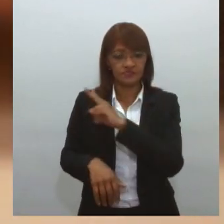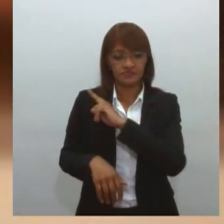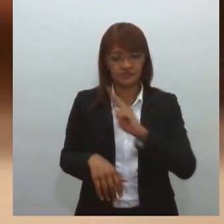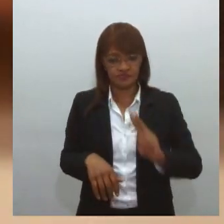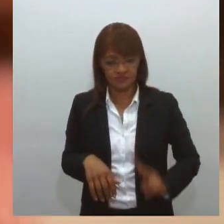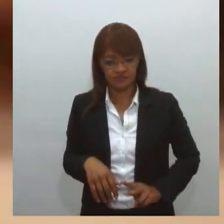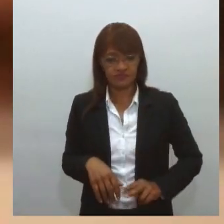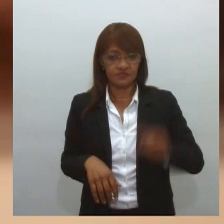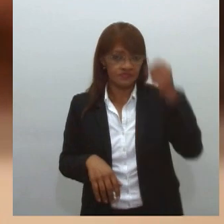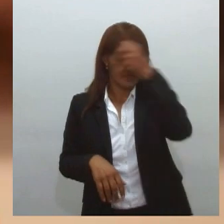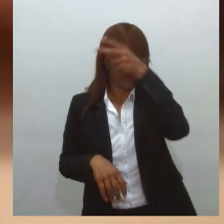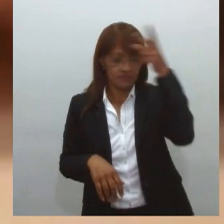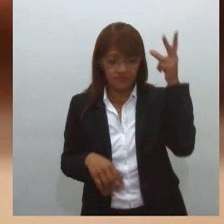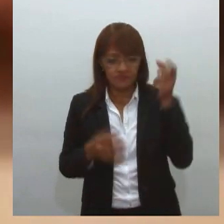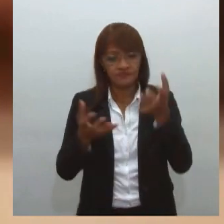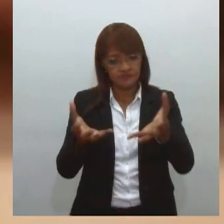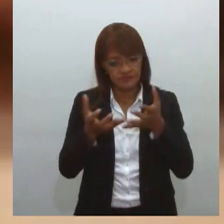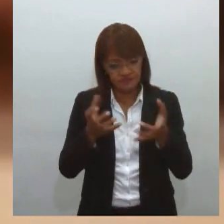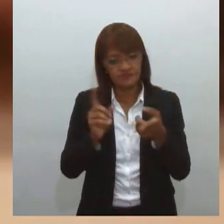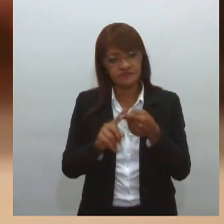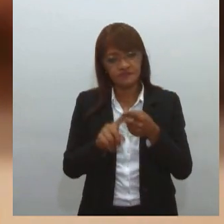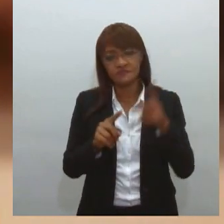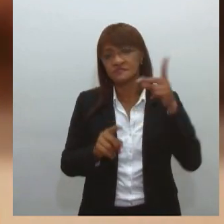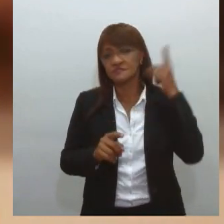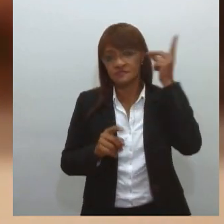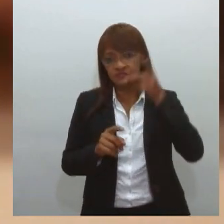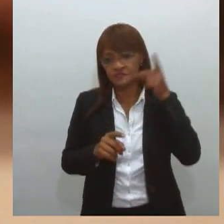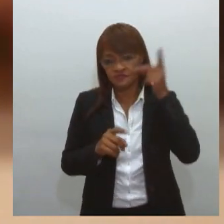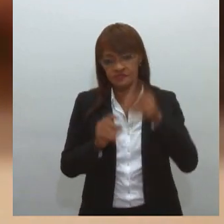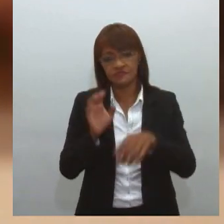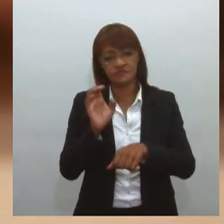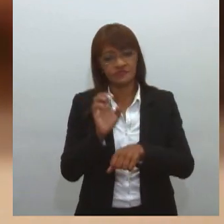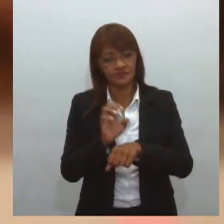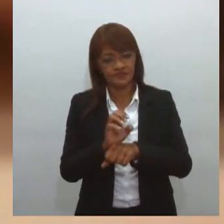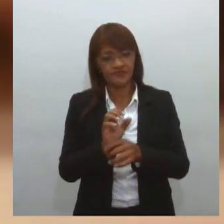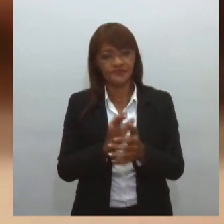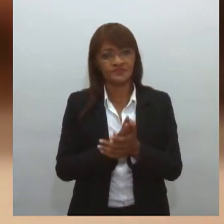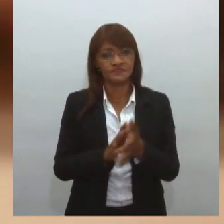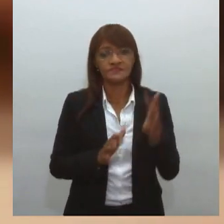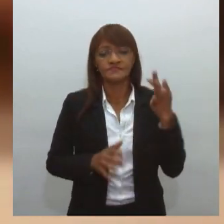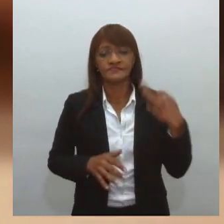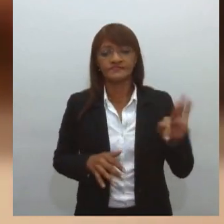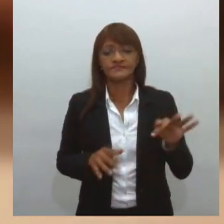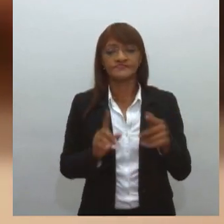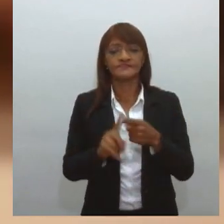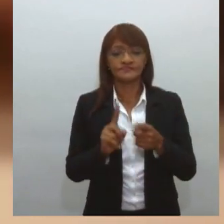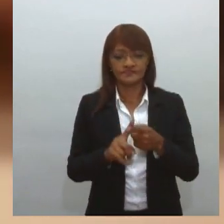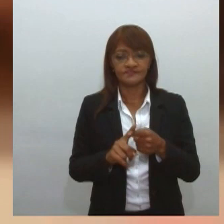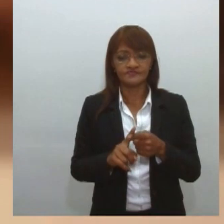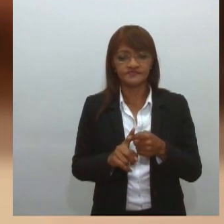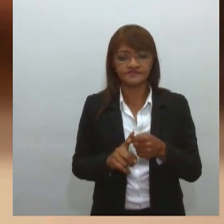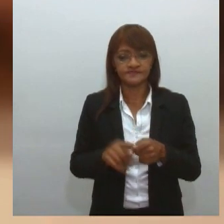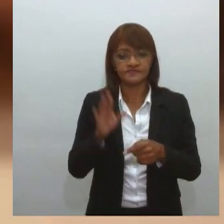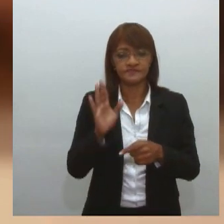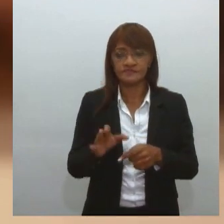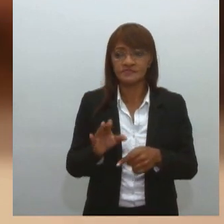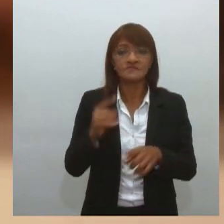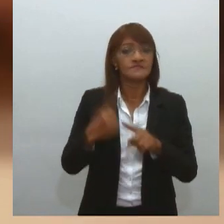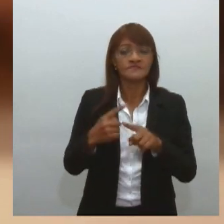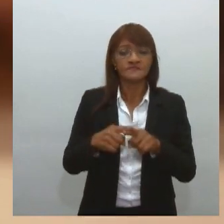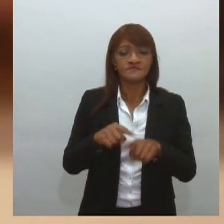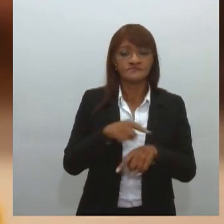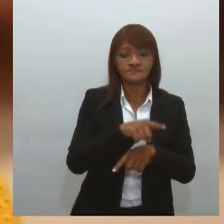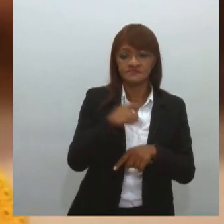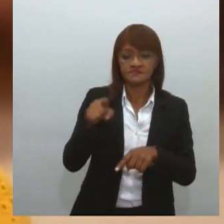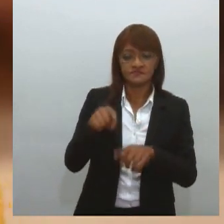que quiserem, as deputadas estaduais, as deputadas federais, porque são as vozes, né, da sociedade